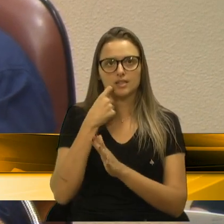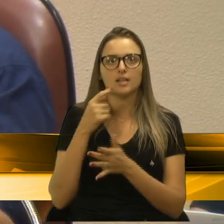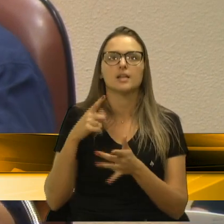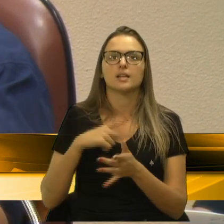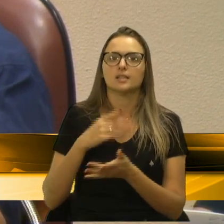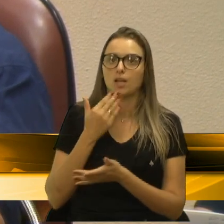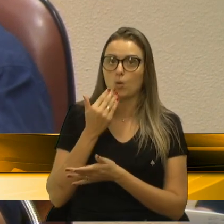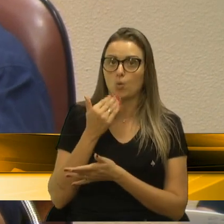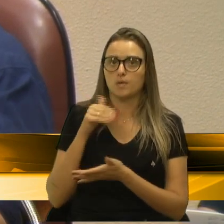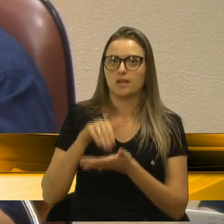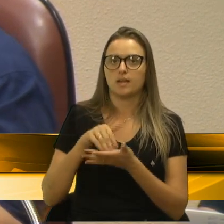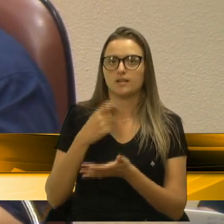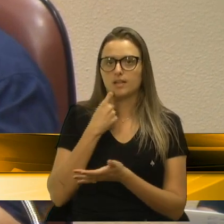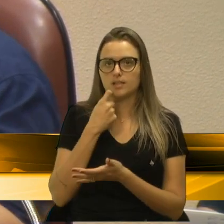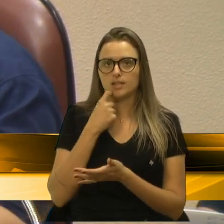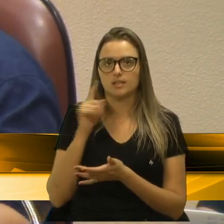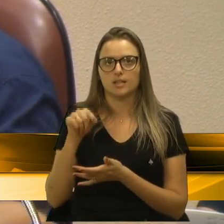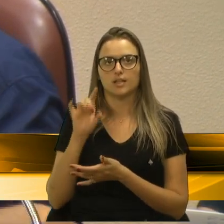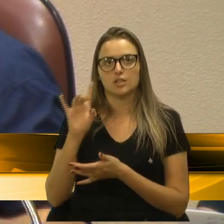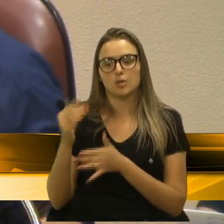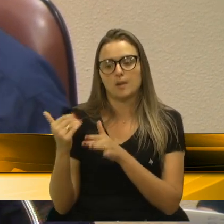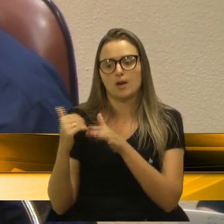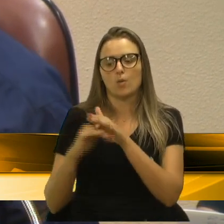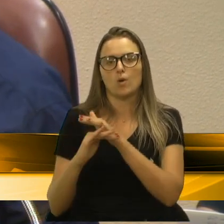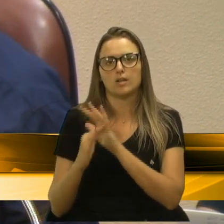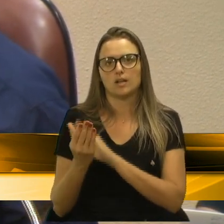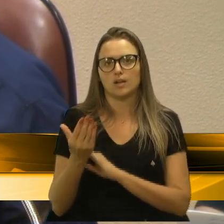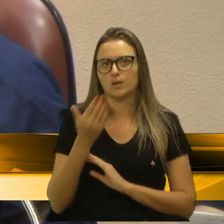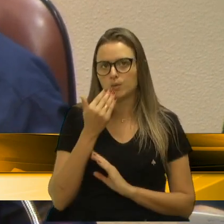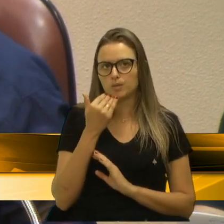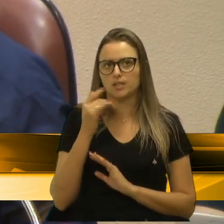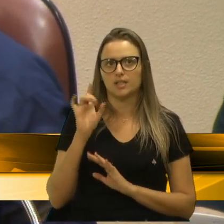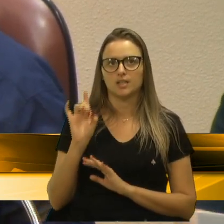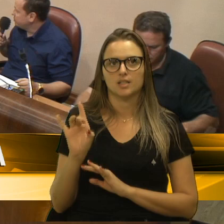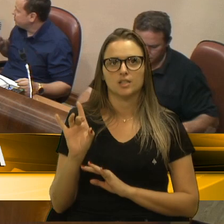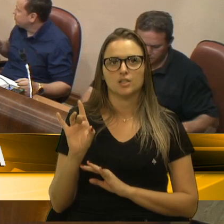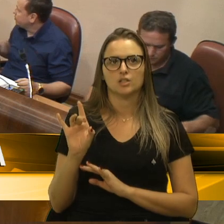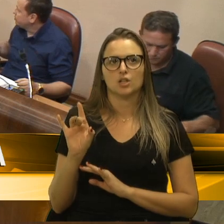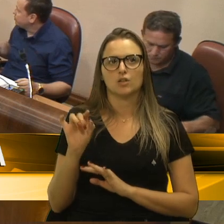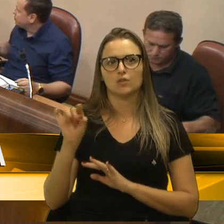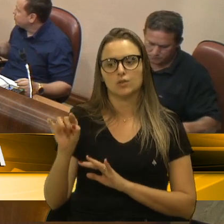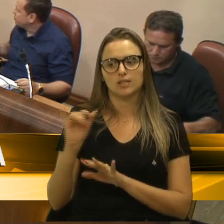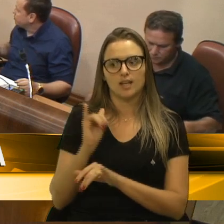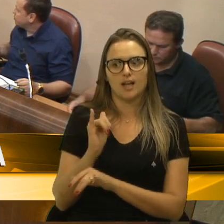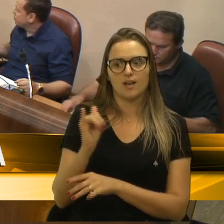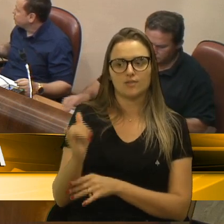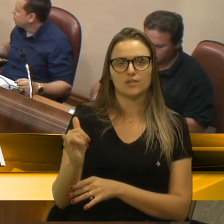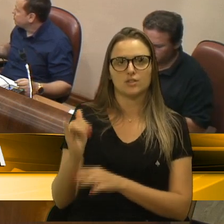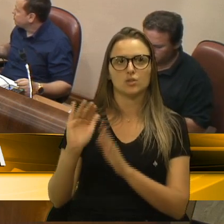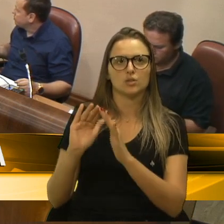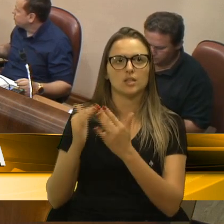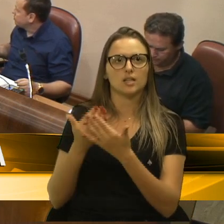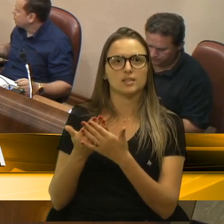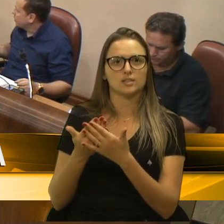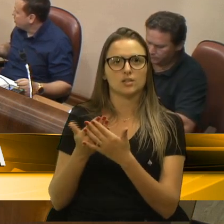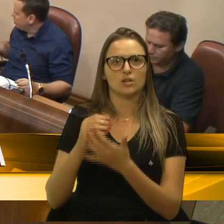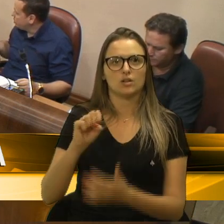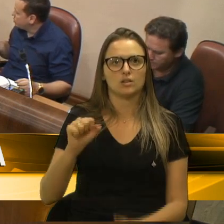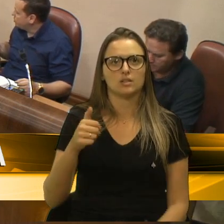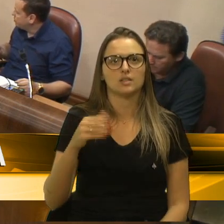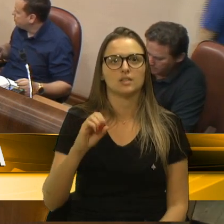sexta. Ela estava mais com uma prevenção. Vereador, talvez o senhor tenha ficado sabendo da escola São